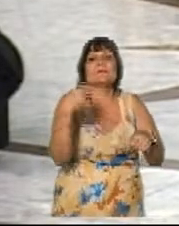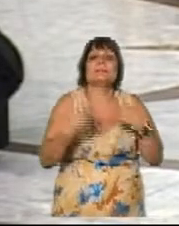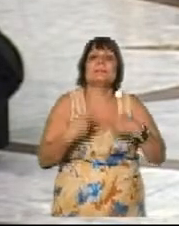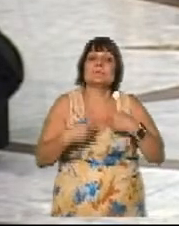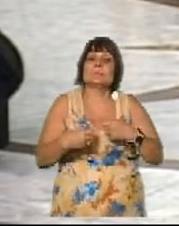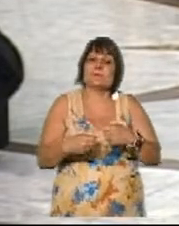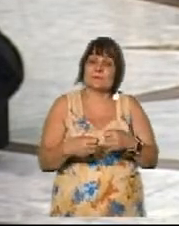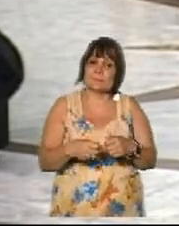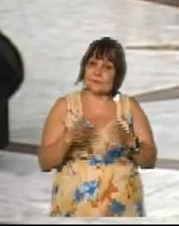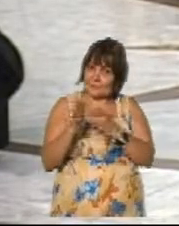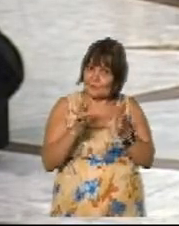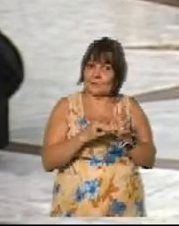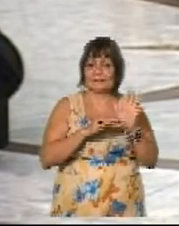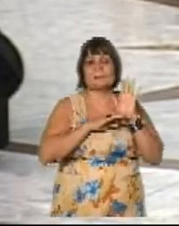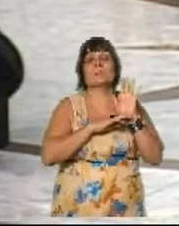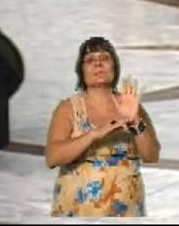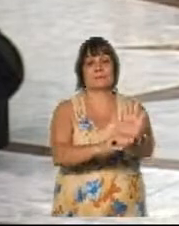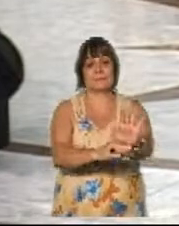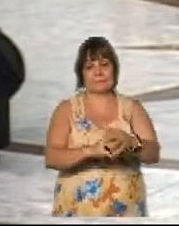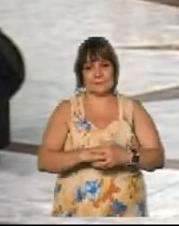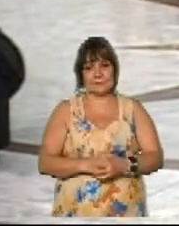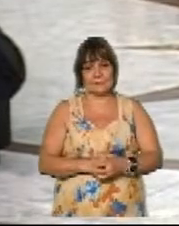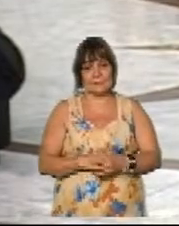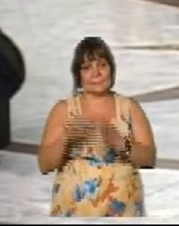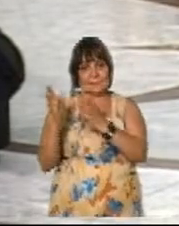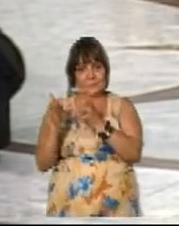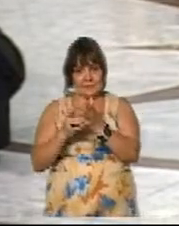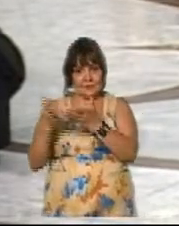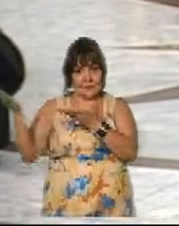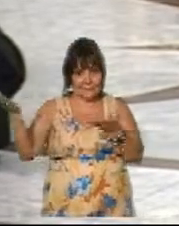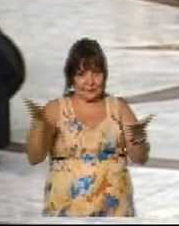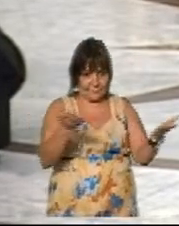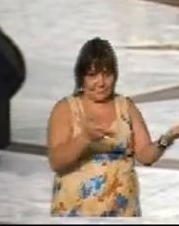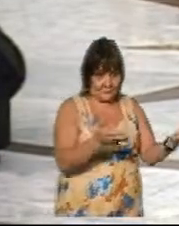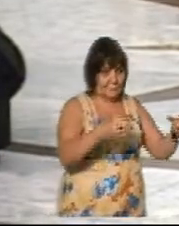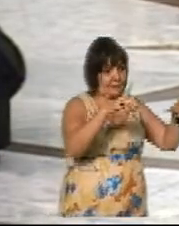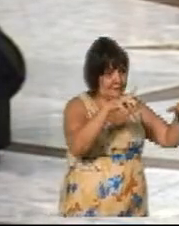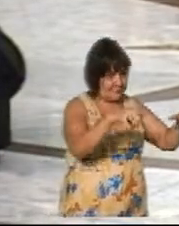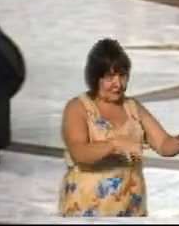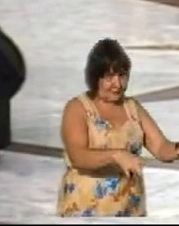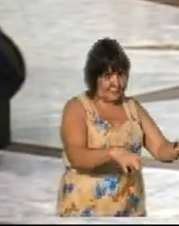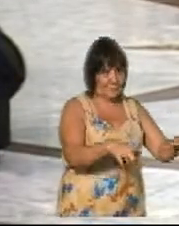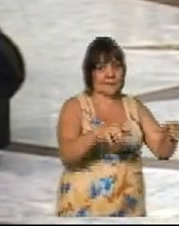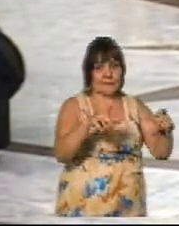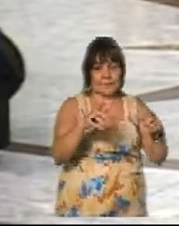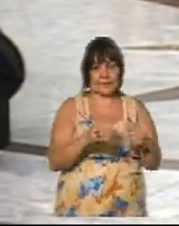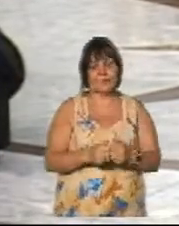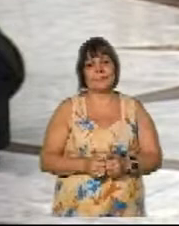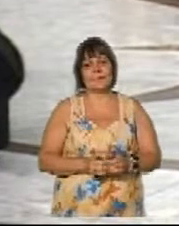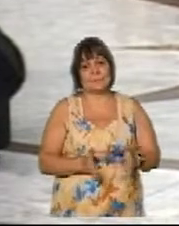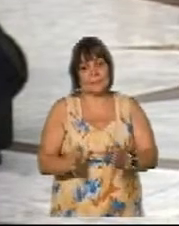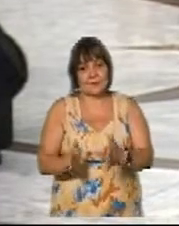prementes do ser humano? E quando ele chegava a qualquer aldeia ou cidade, pelos